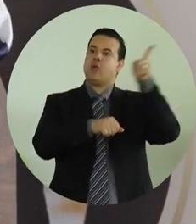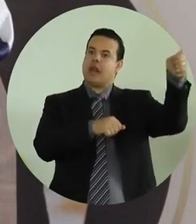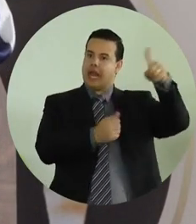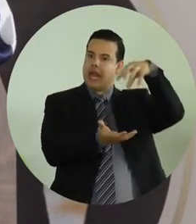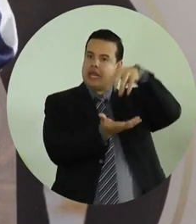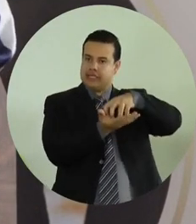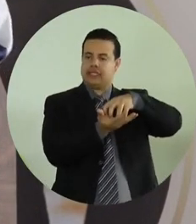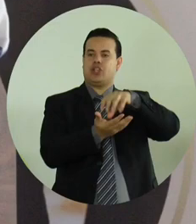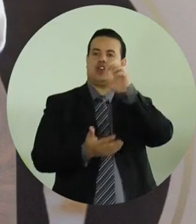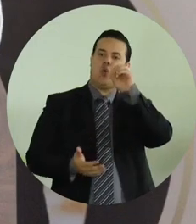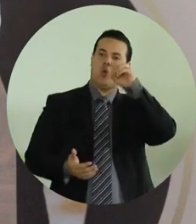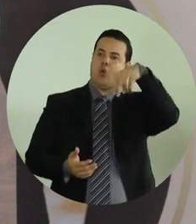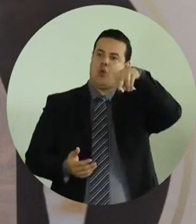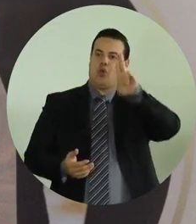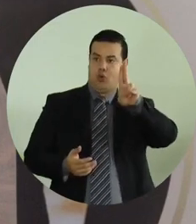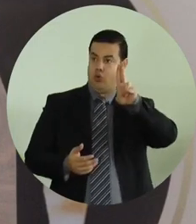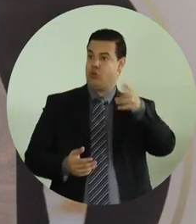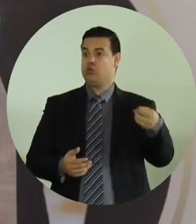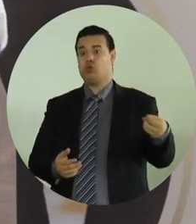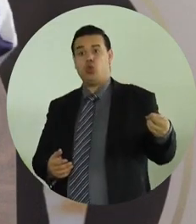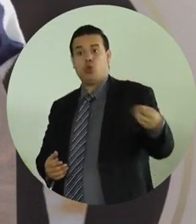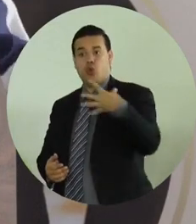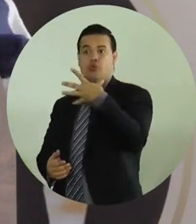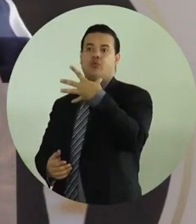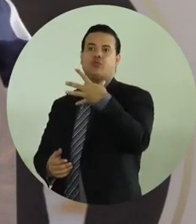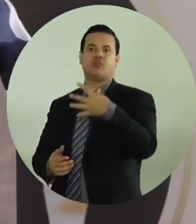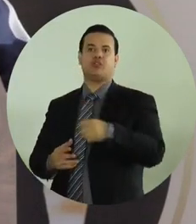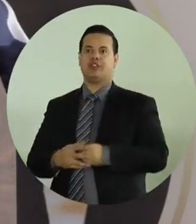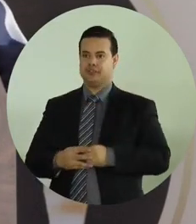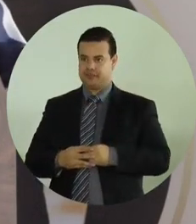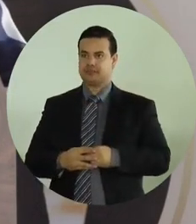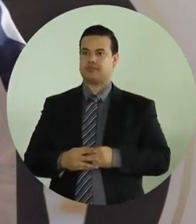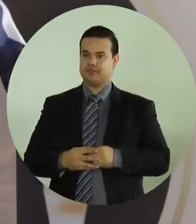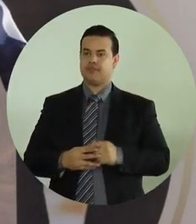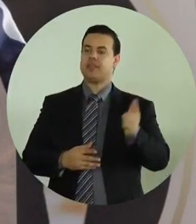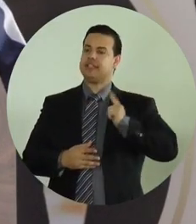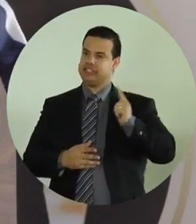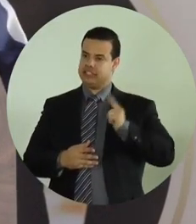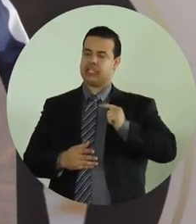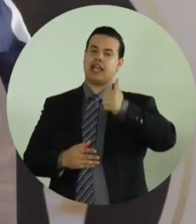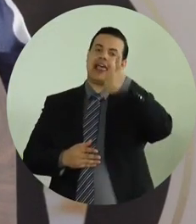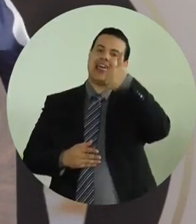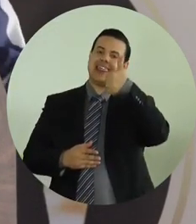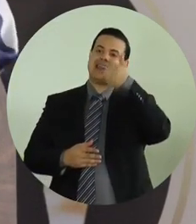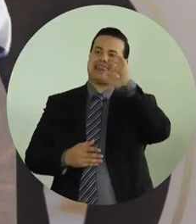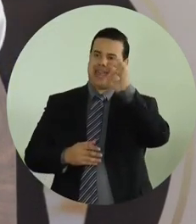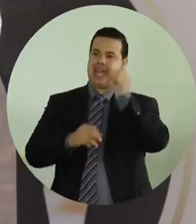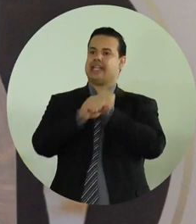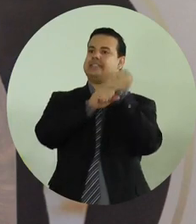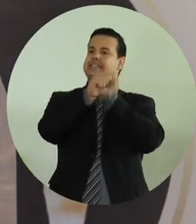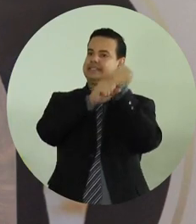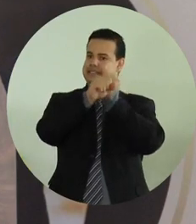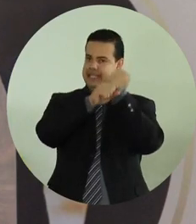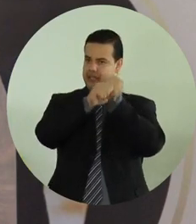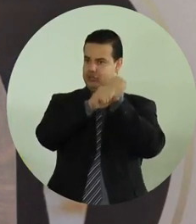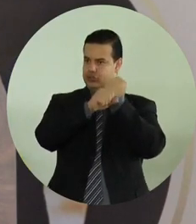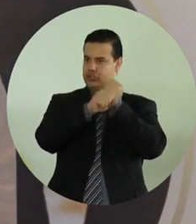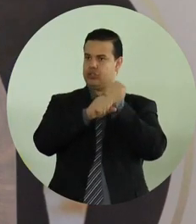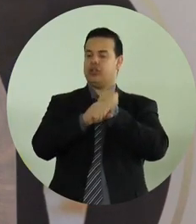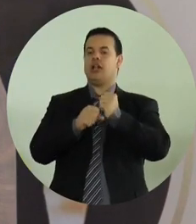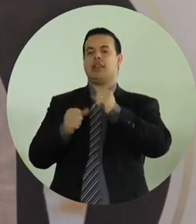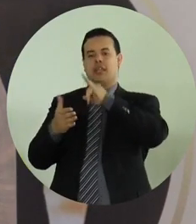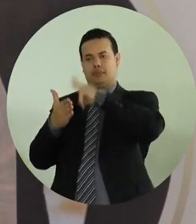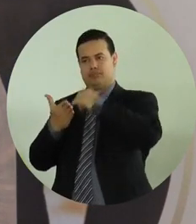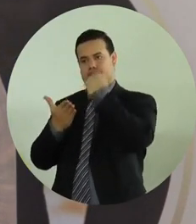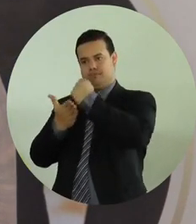ONU. Algo inédito. Coincidia com os 10 anos da promulgação da